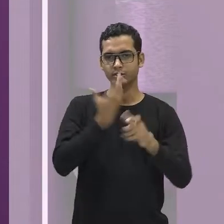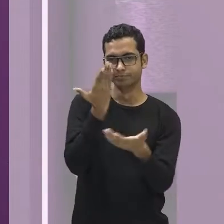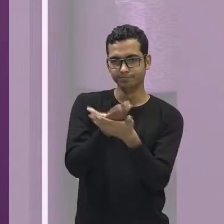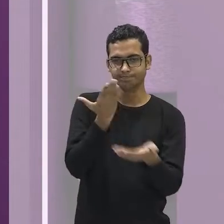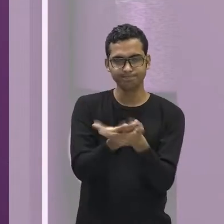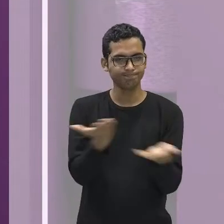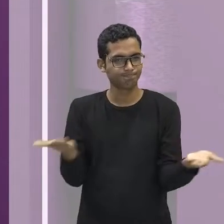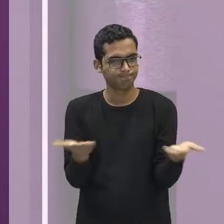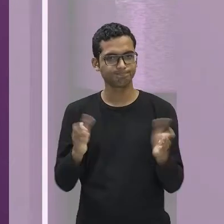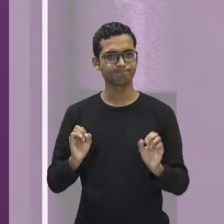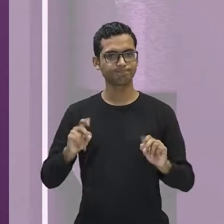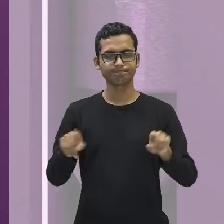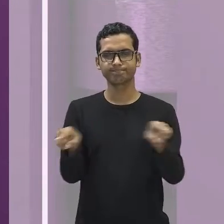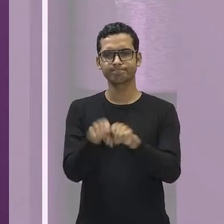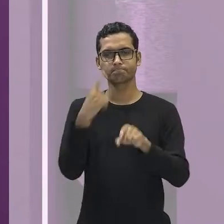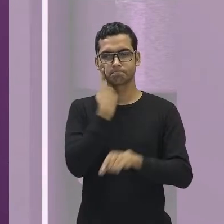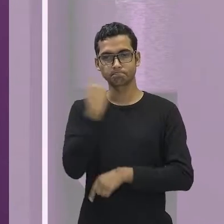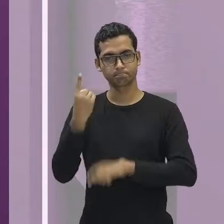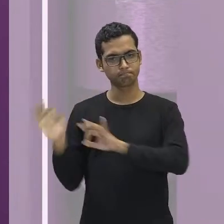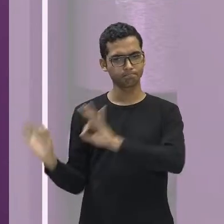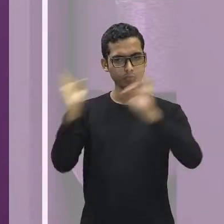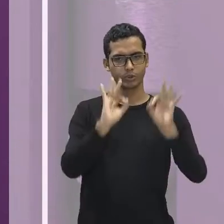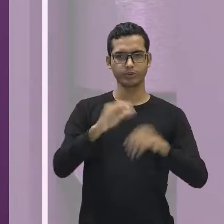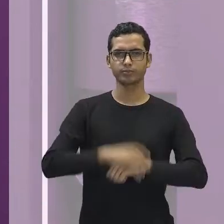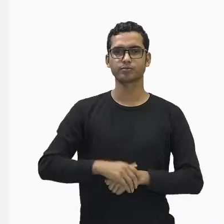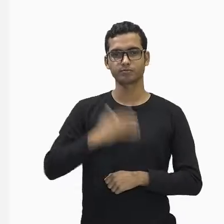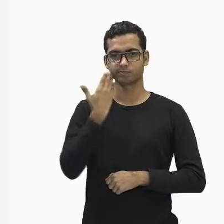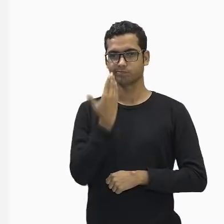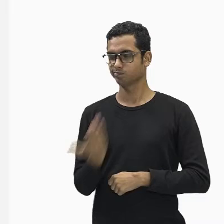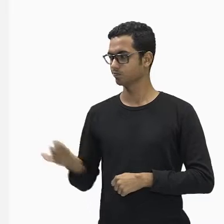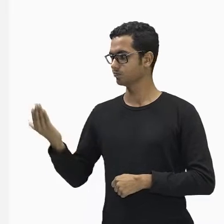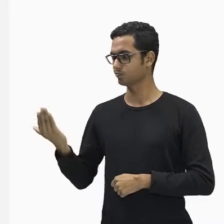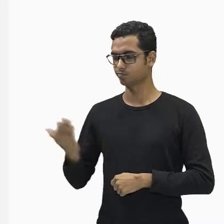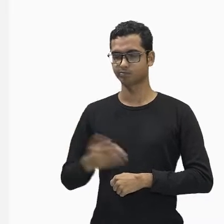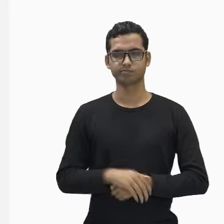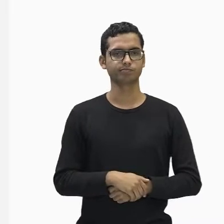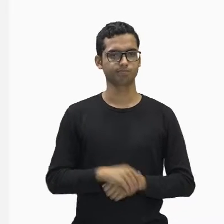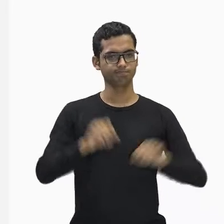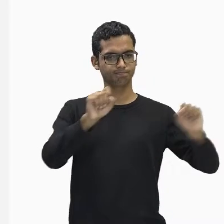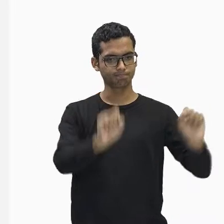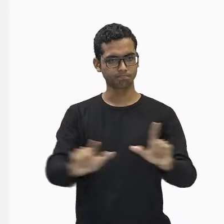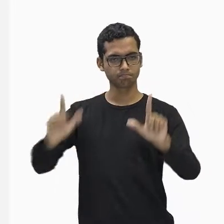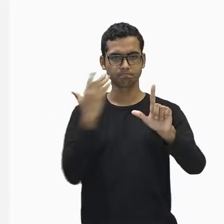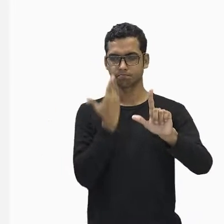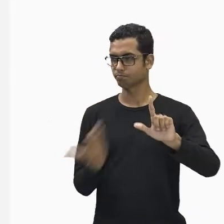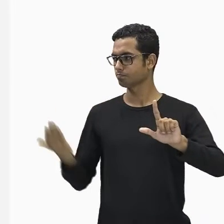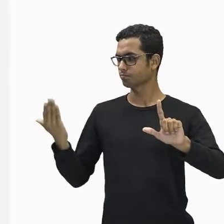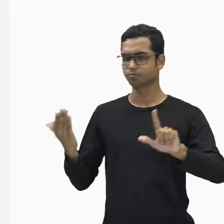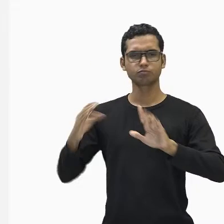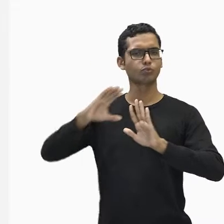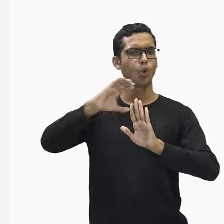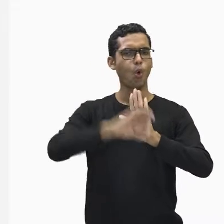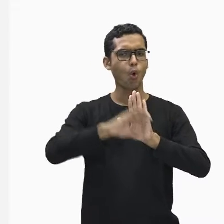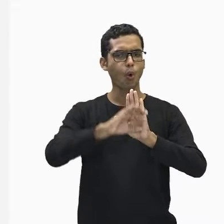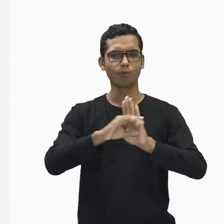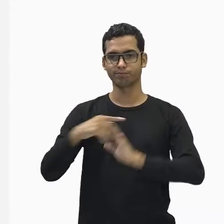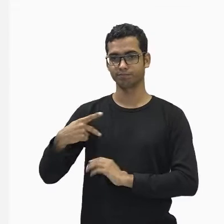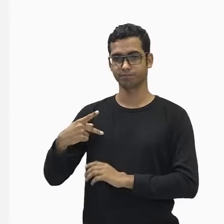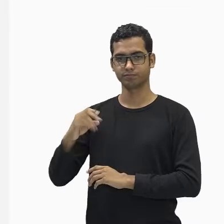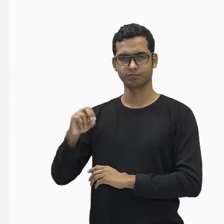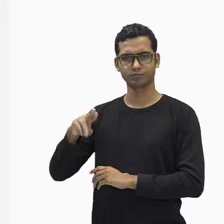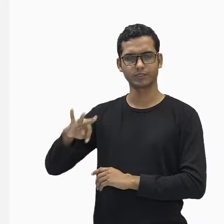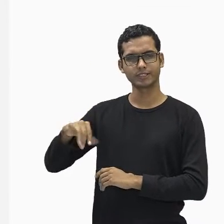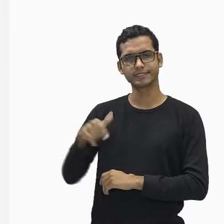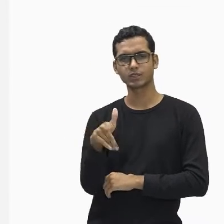estudando aqui. Observe agora aí, acompanhe a cartela. Aí nós temos a definição de